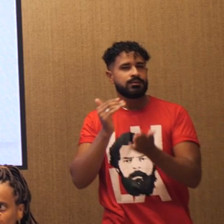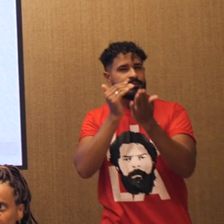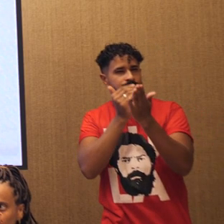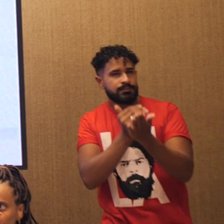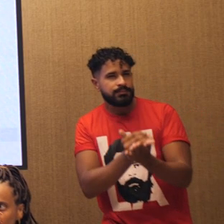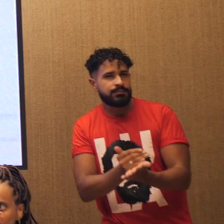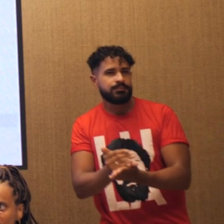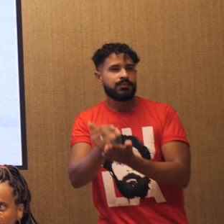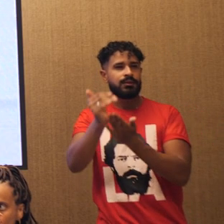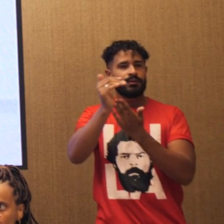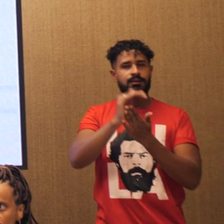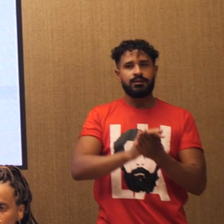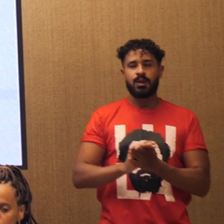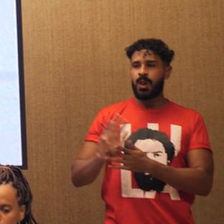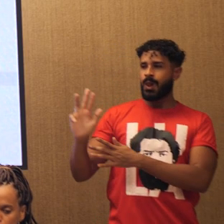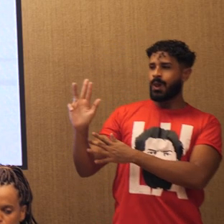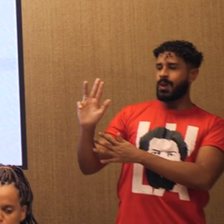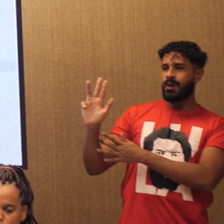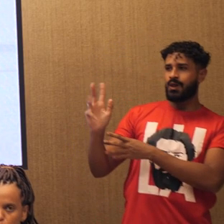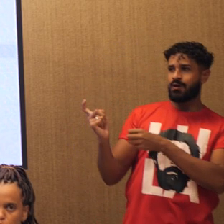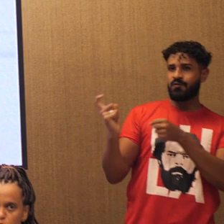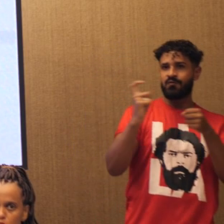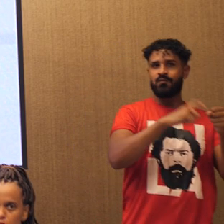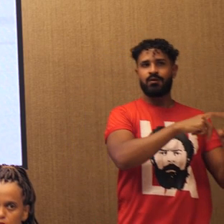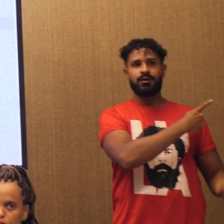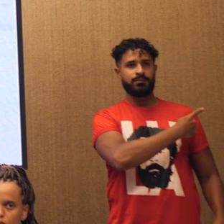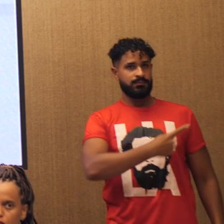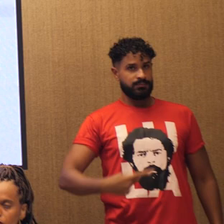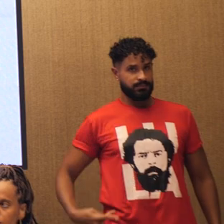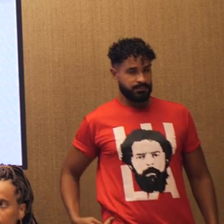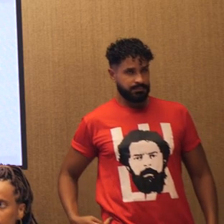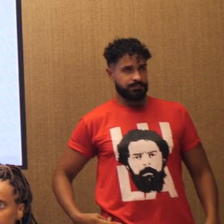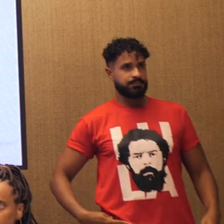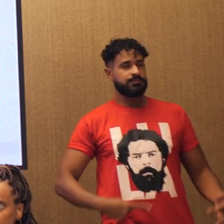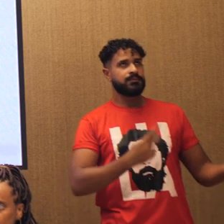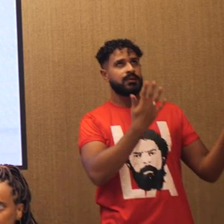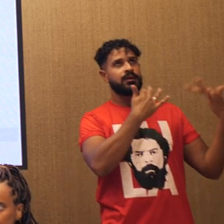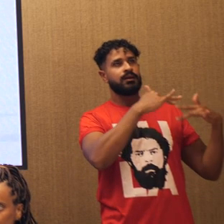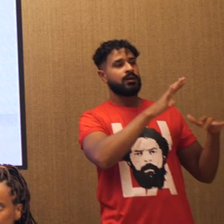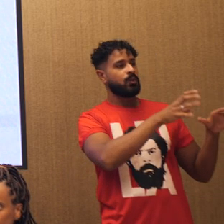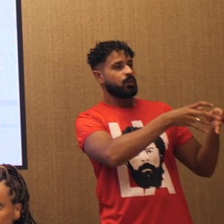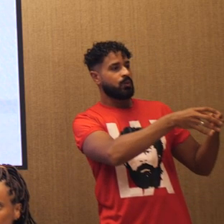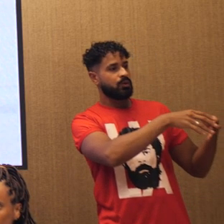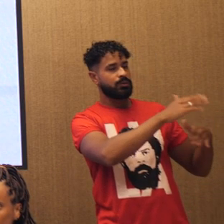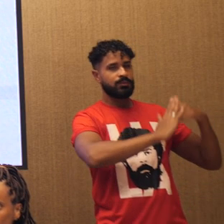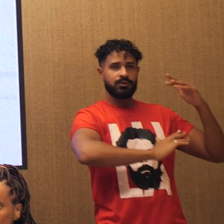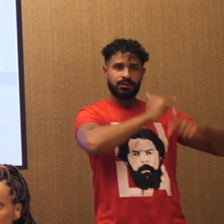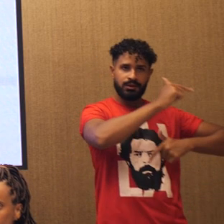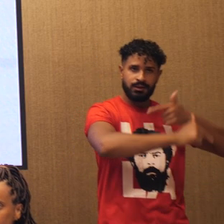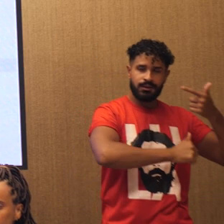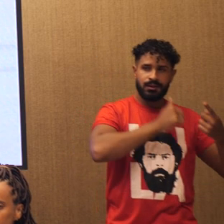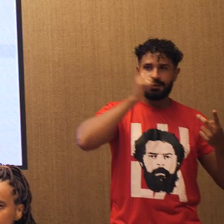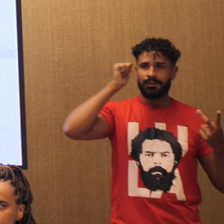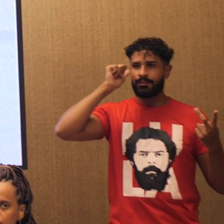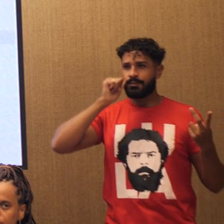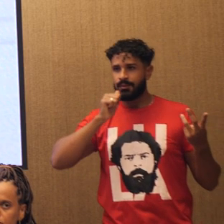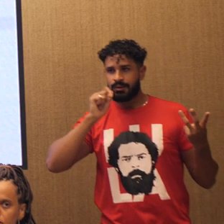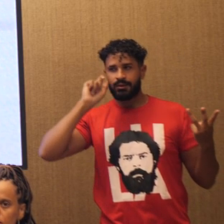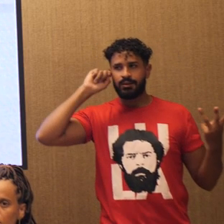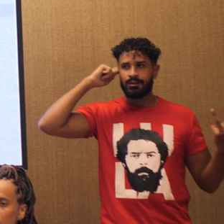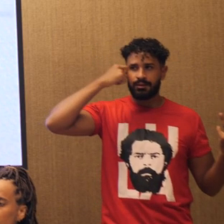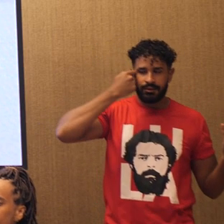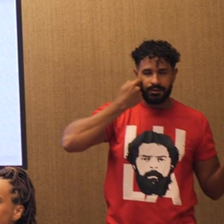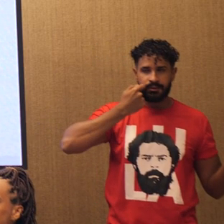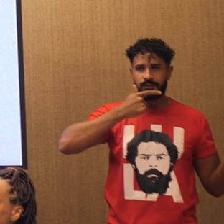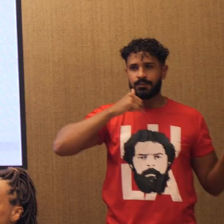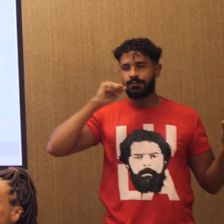começa. Lula voltou a ser presidente. Graças à classe trabalhadora, às mulheres, às negras,